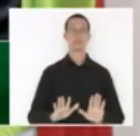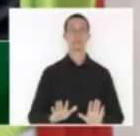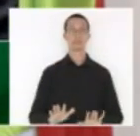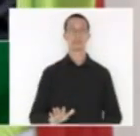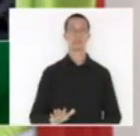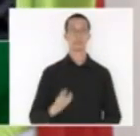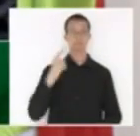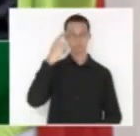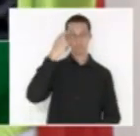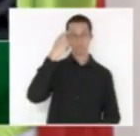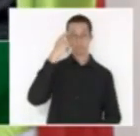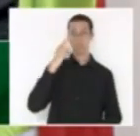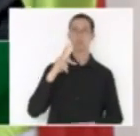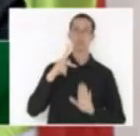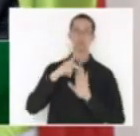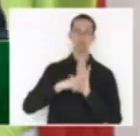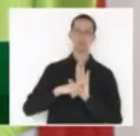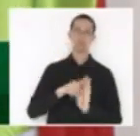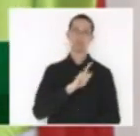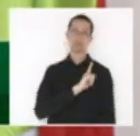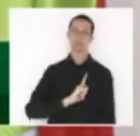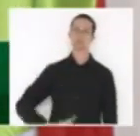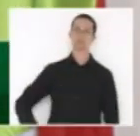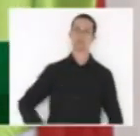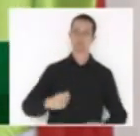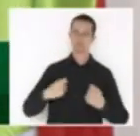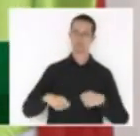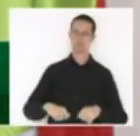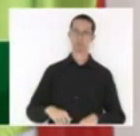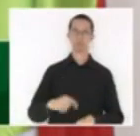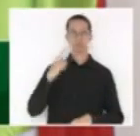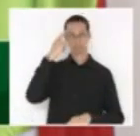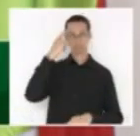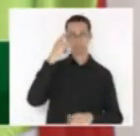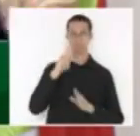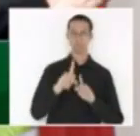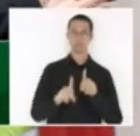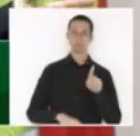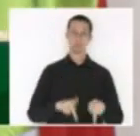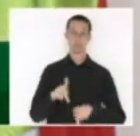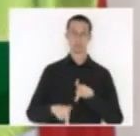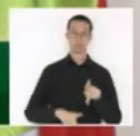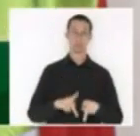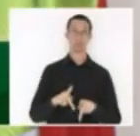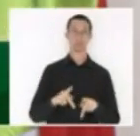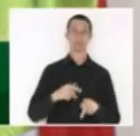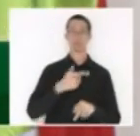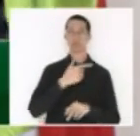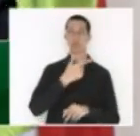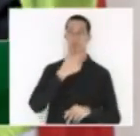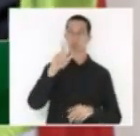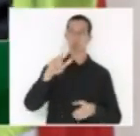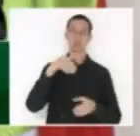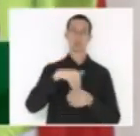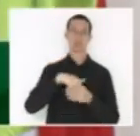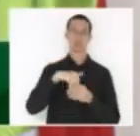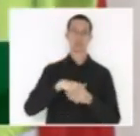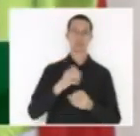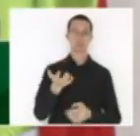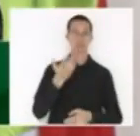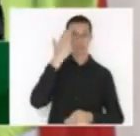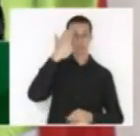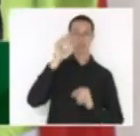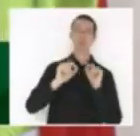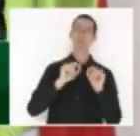que vai ser um projeto de governo. Acho que a população, na próxima eleição, vai querer saber quem vai manter a